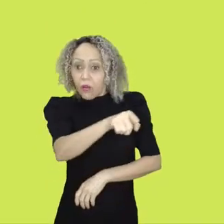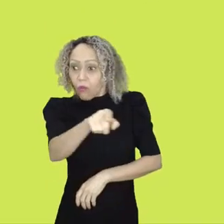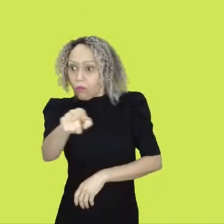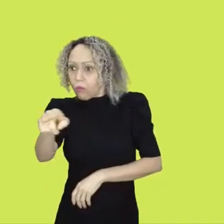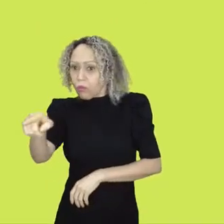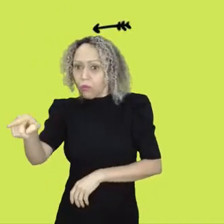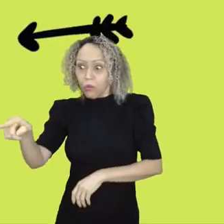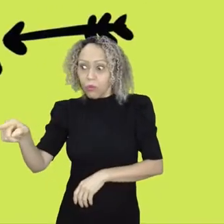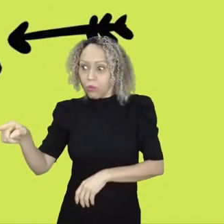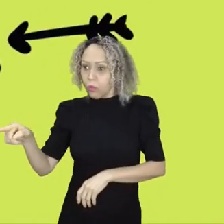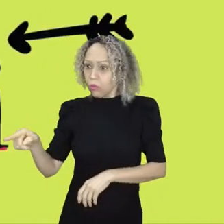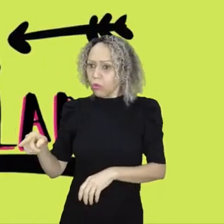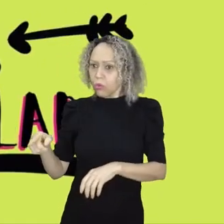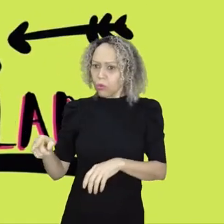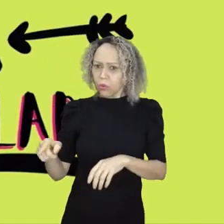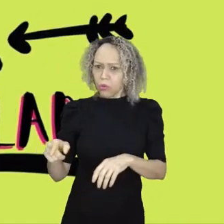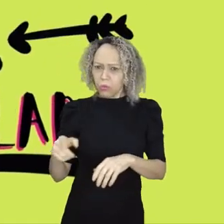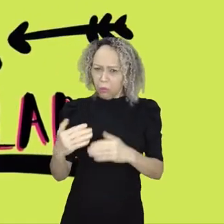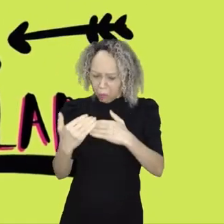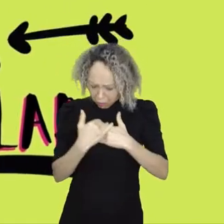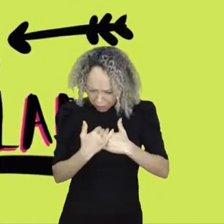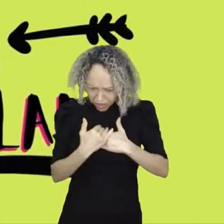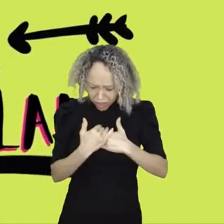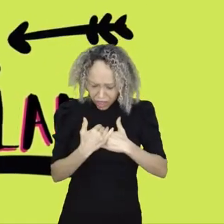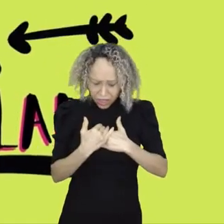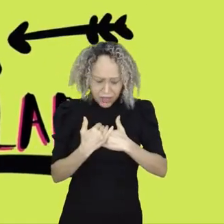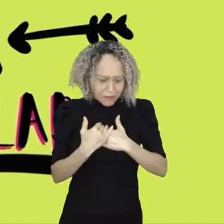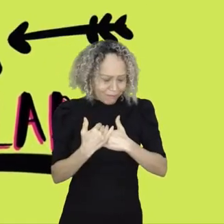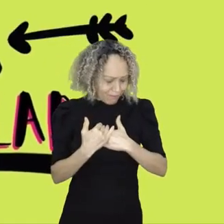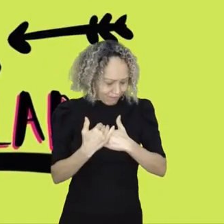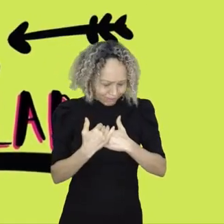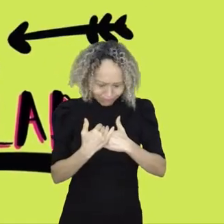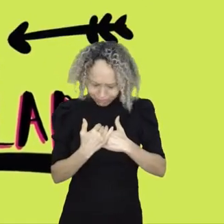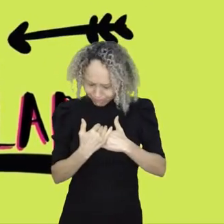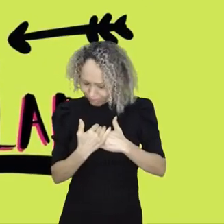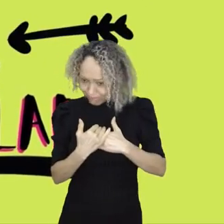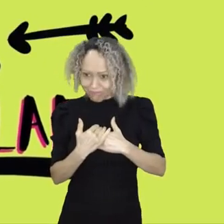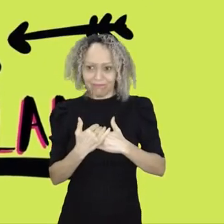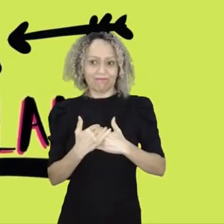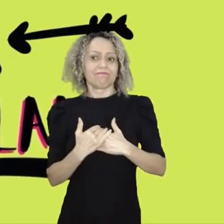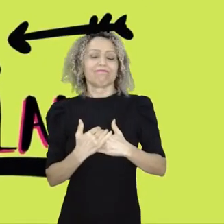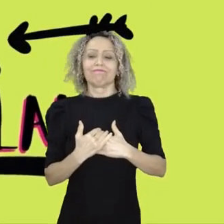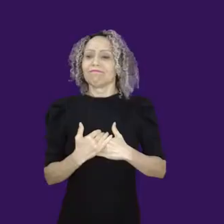Não vão mais conseguir me anular, me calar.